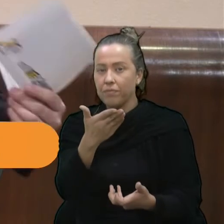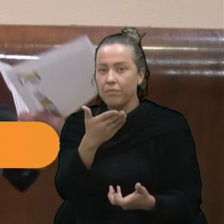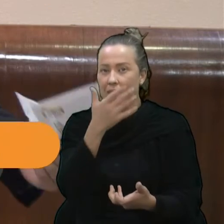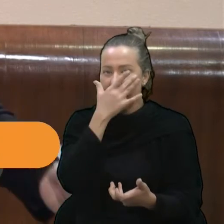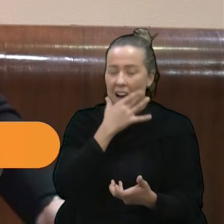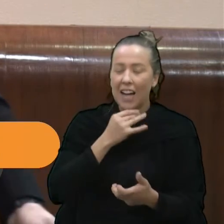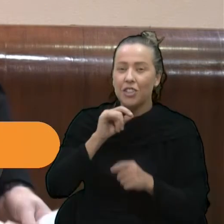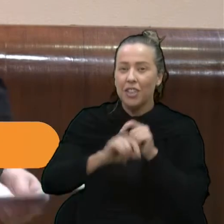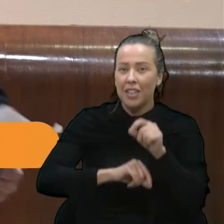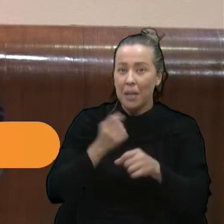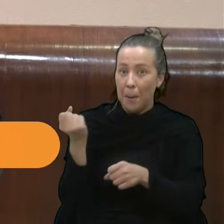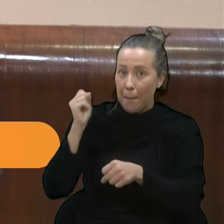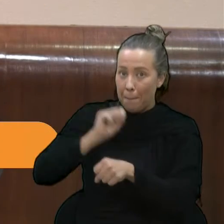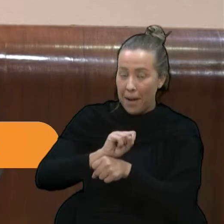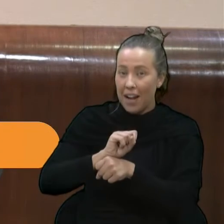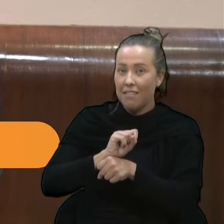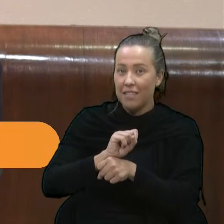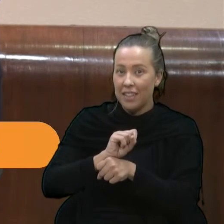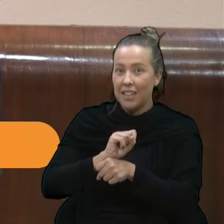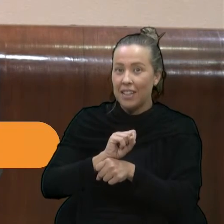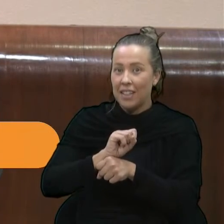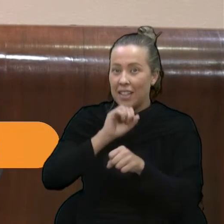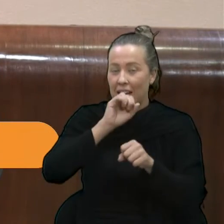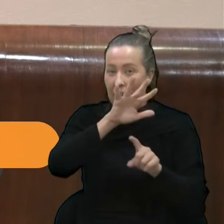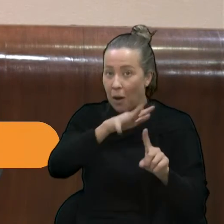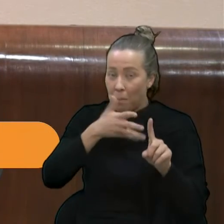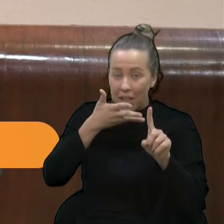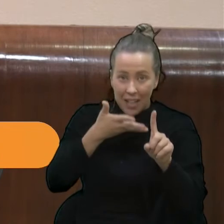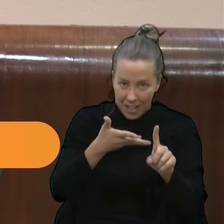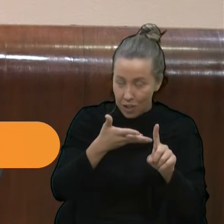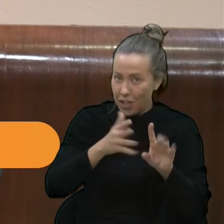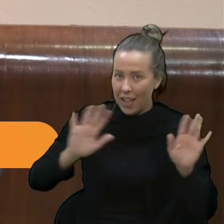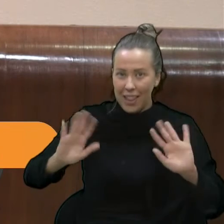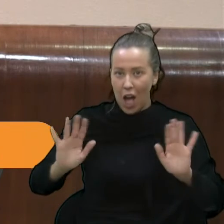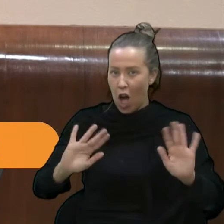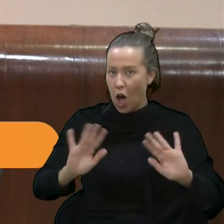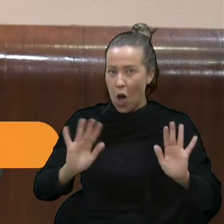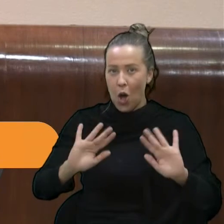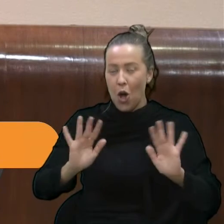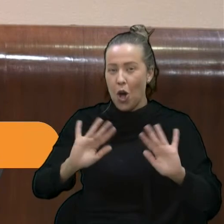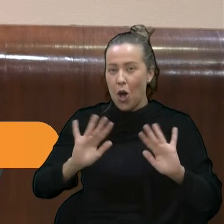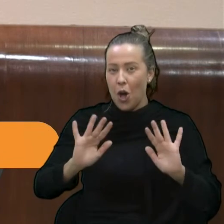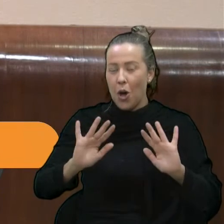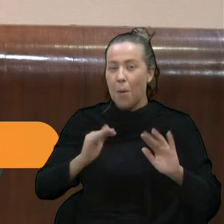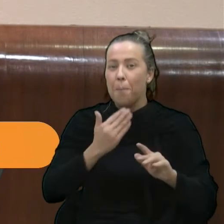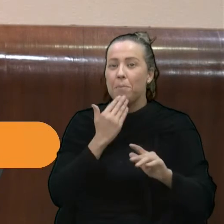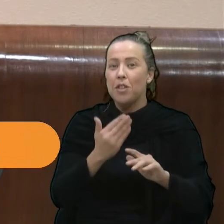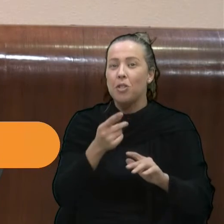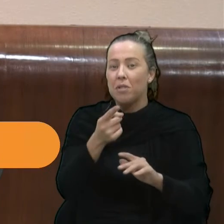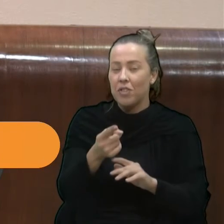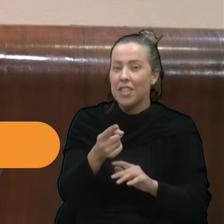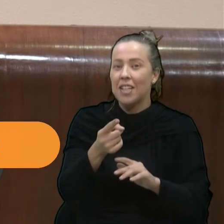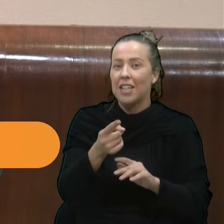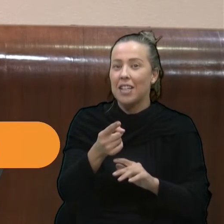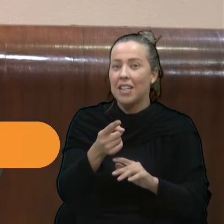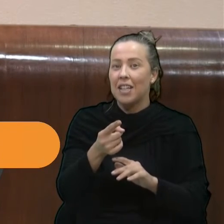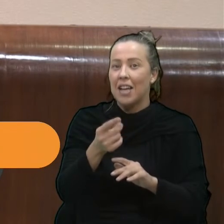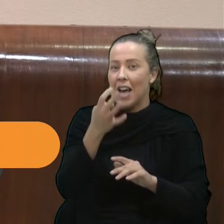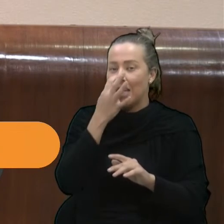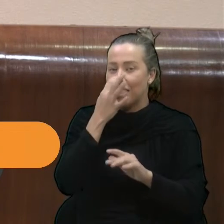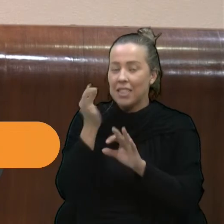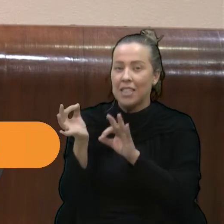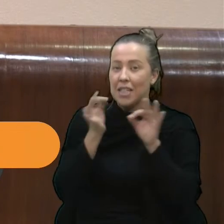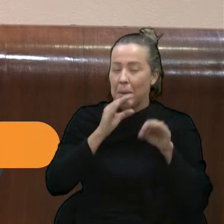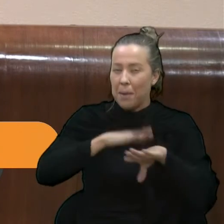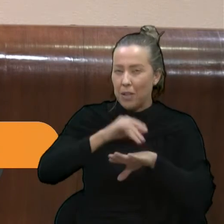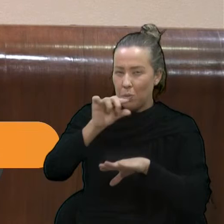achava que parava por aí essa nossa homenagem? Não, ainda não. Vou pedir para que você esteja com a gente mais